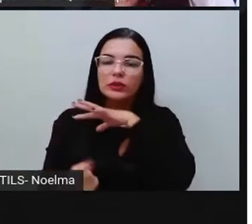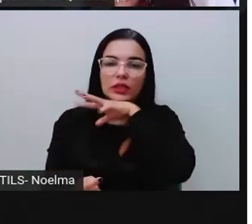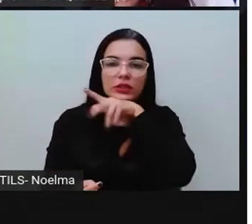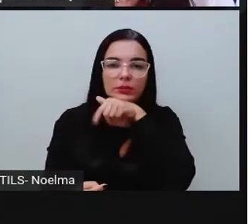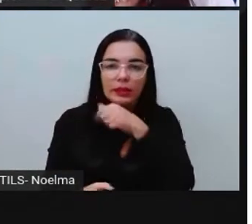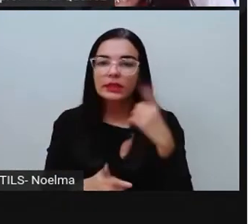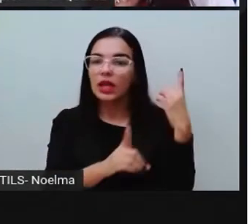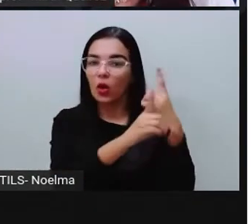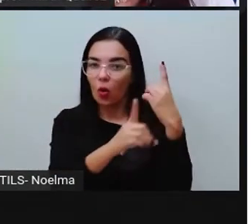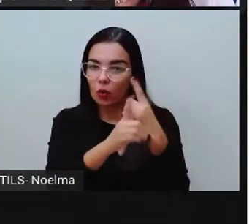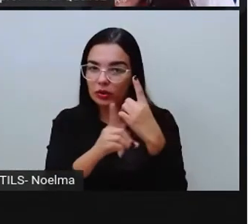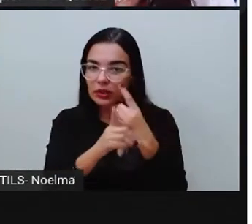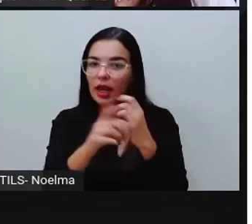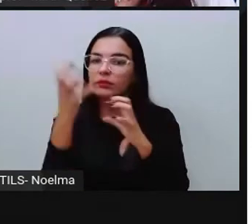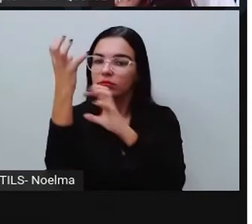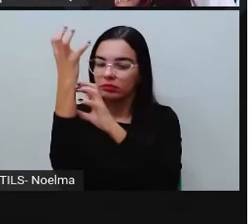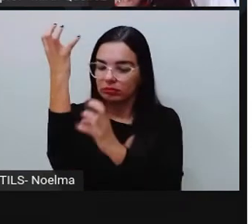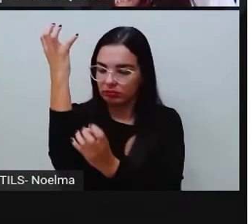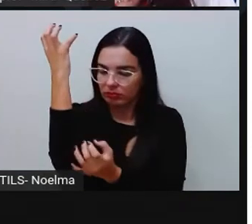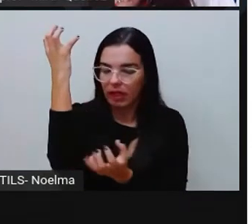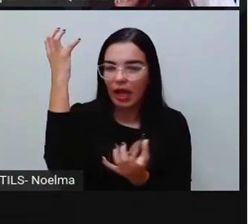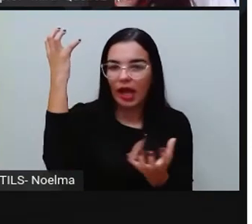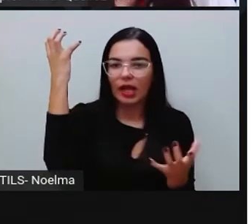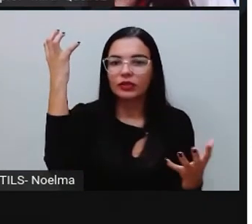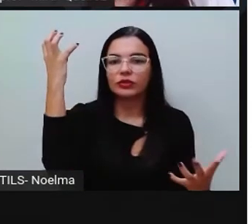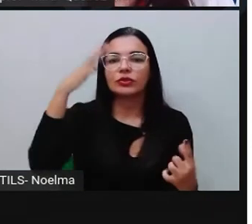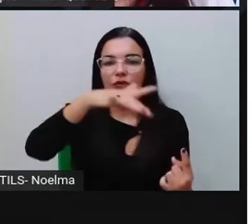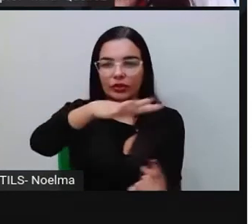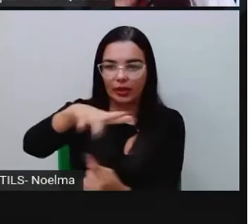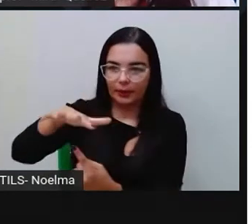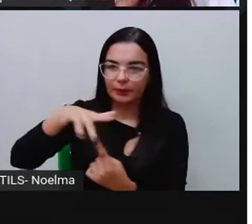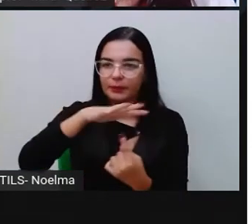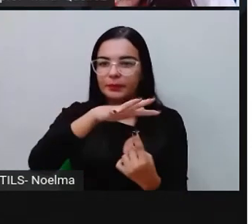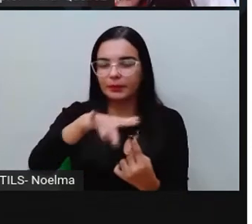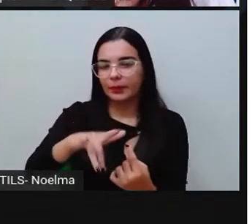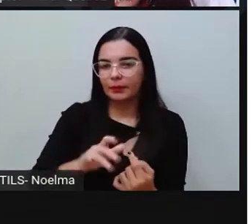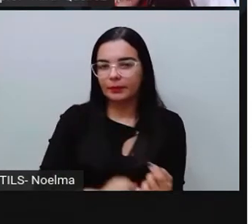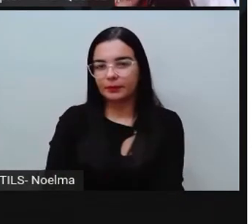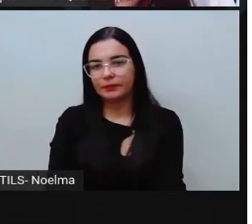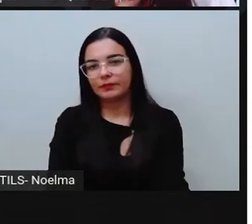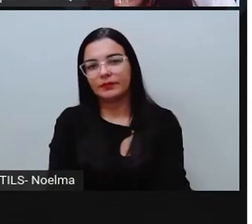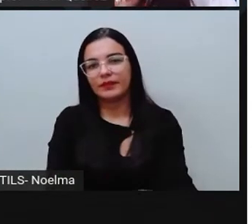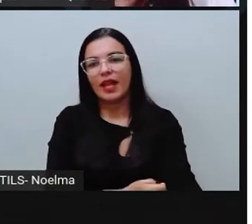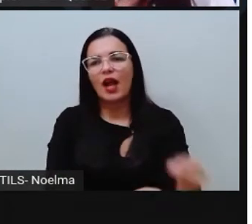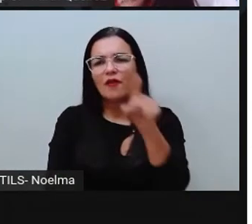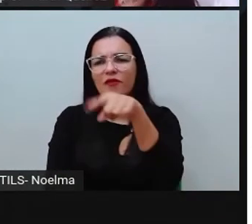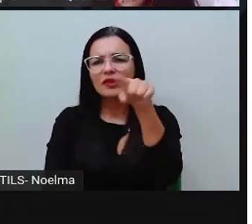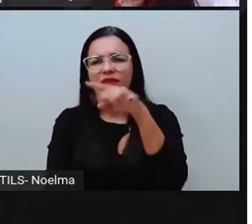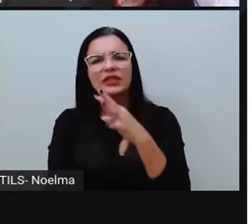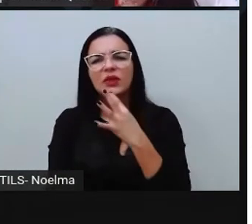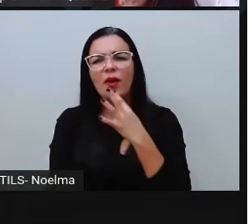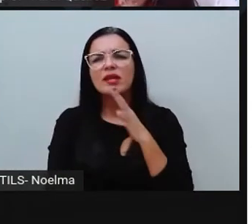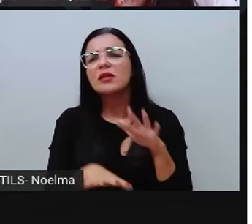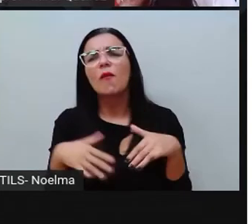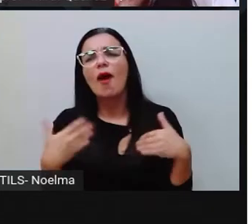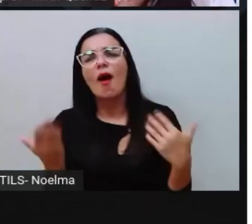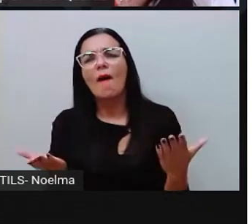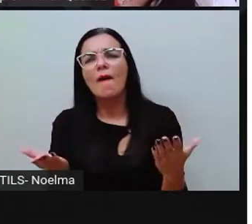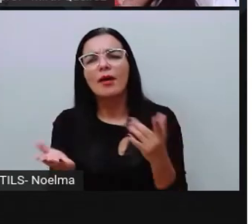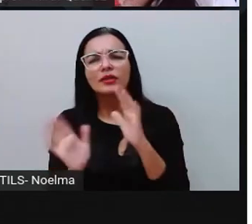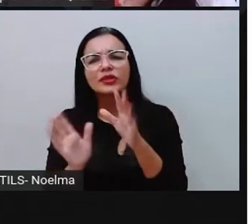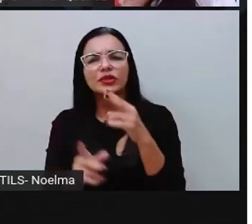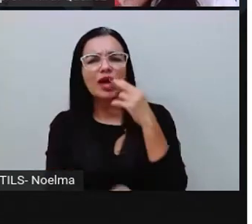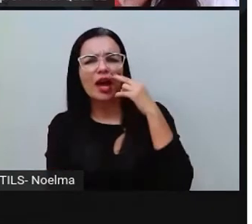são encontrados aí neste bioma. E aí, quais desses animais aí vocês conhecem? Quais